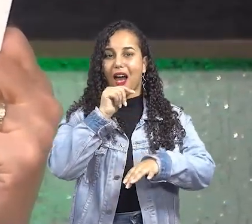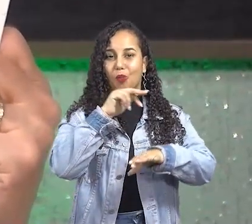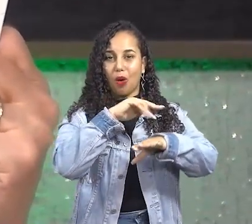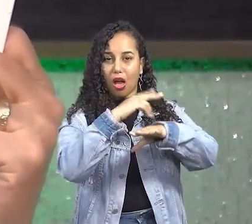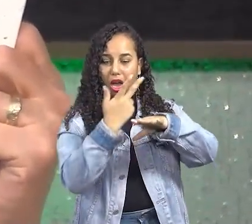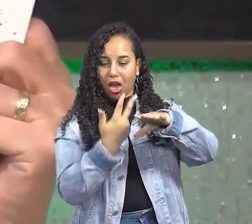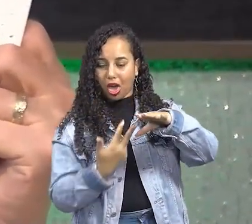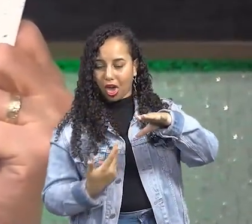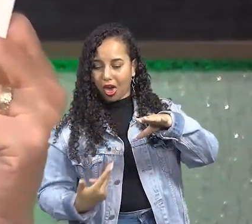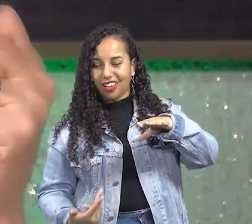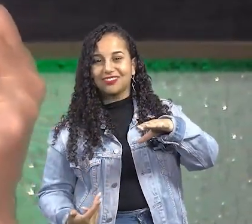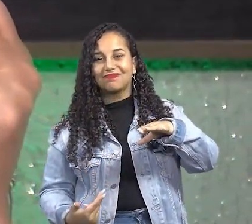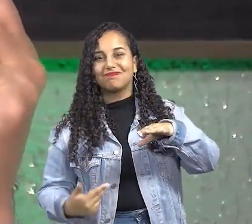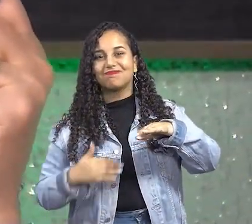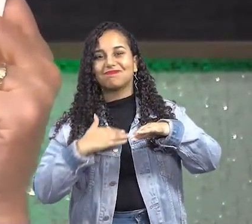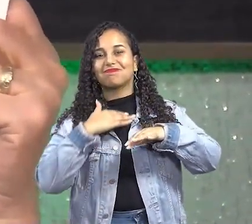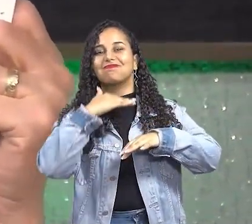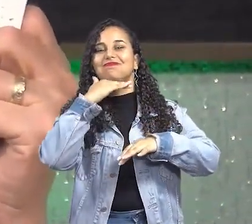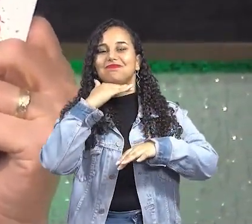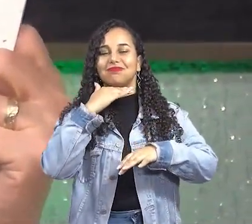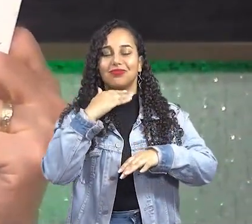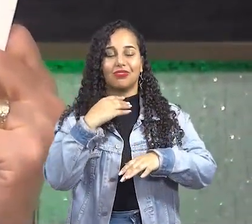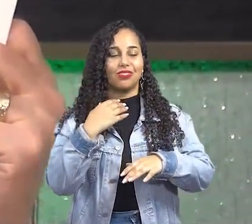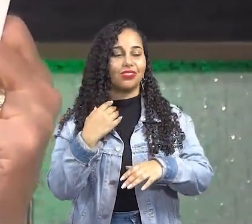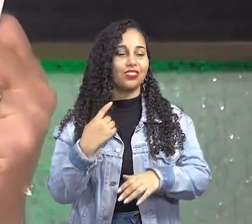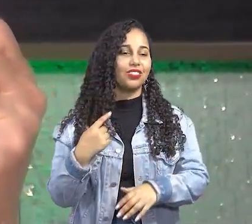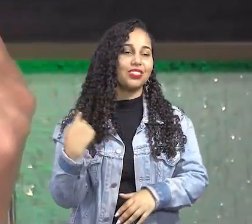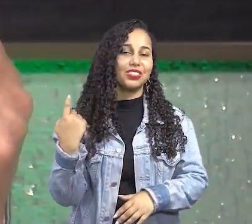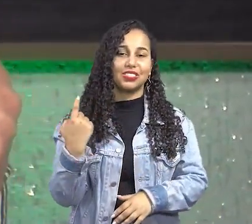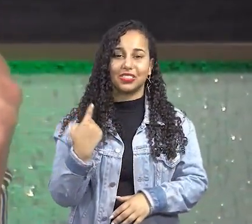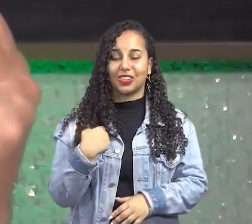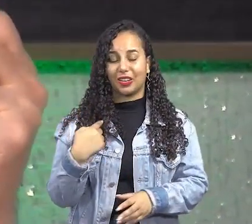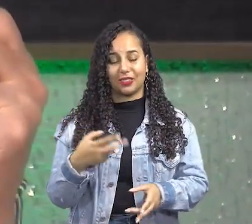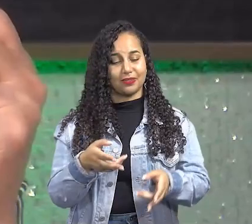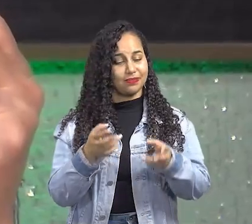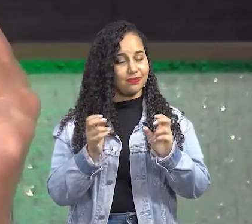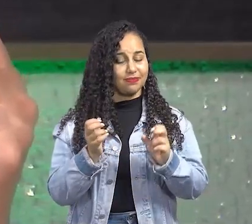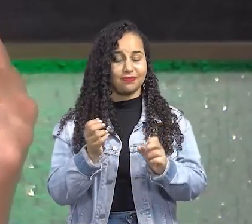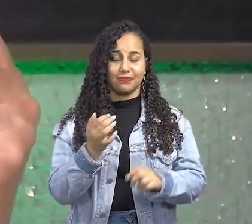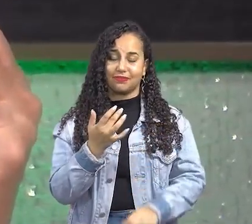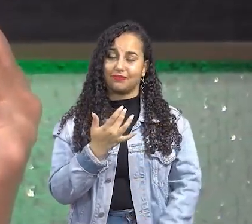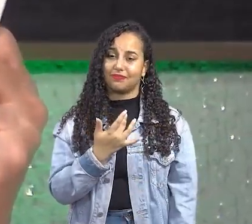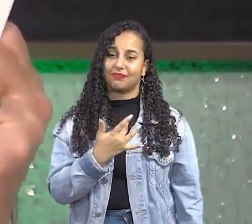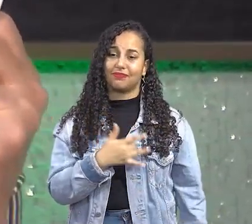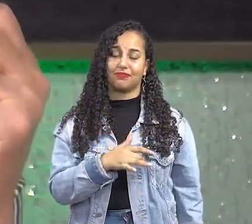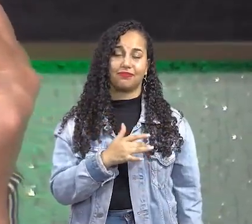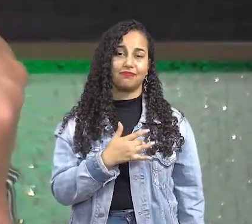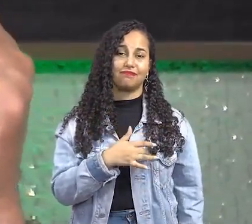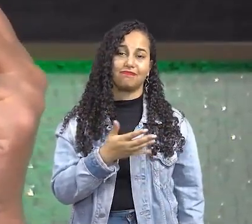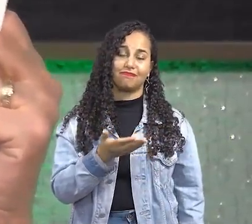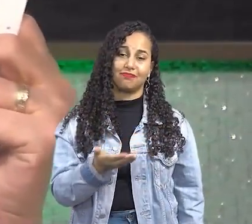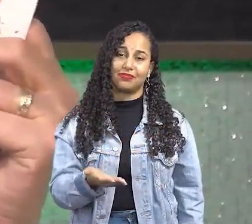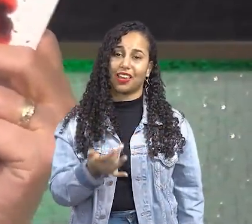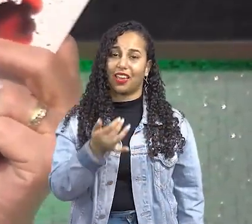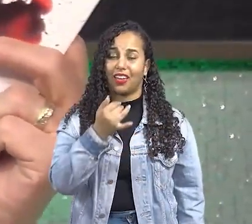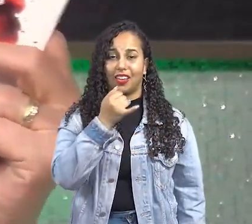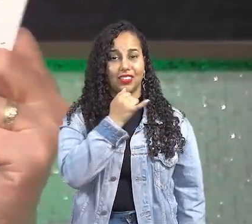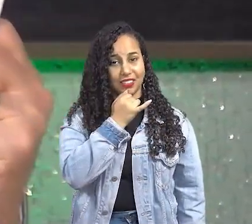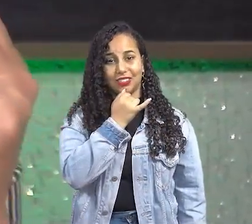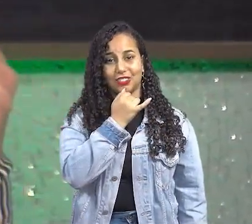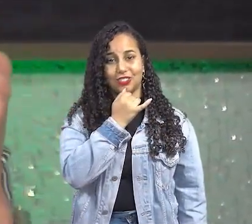afogou. Como foi doloroso para nós todos de Belo Horizonte, da sua família, do Clube